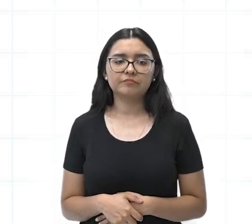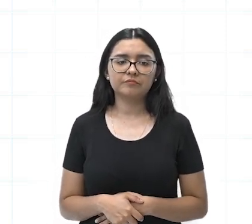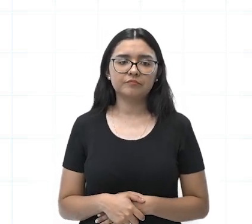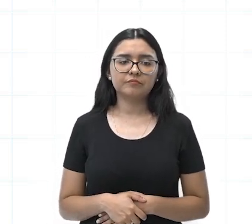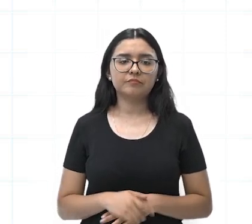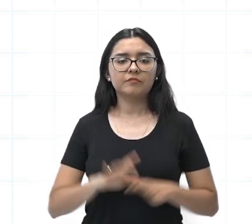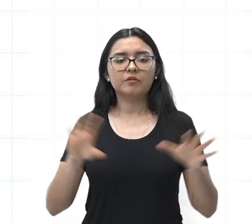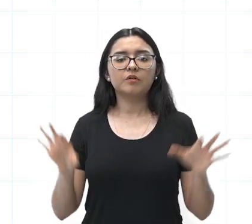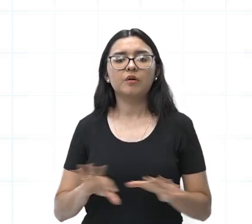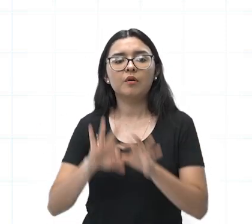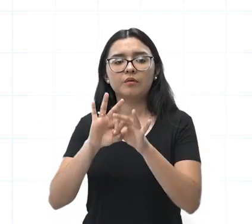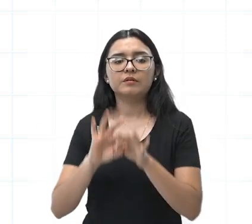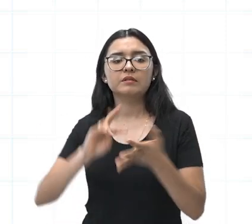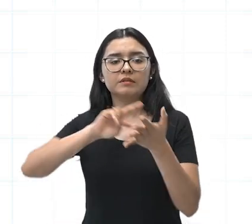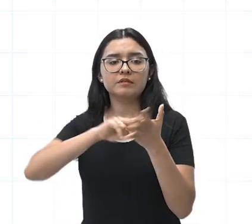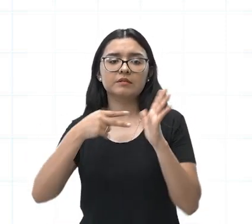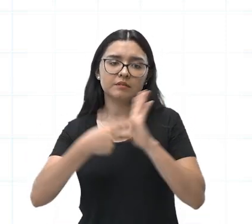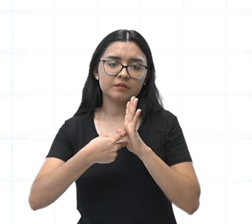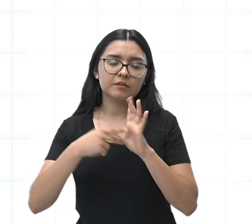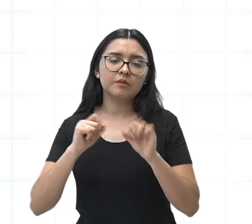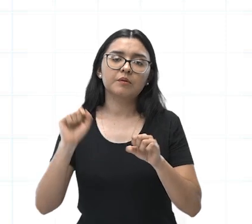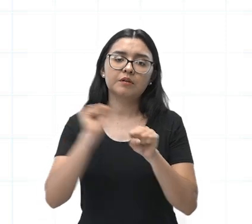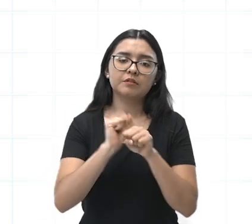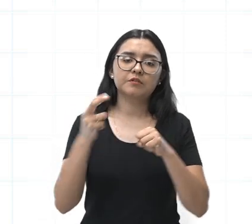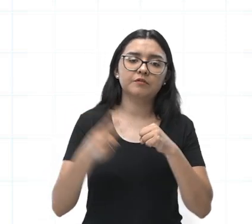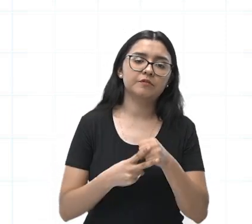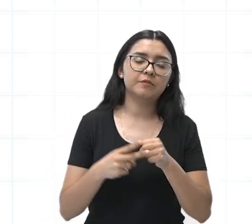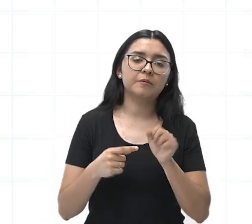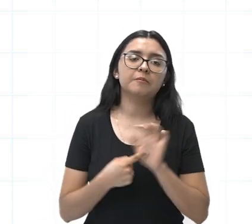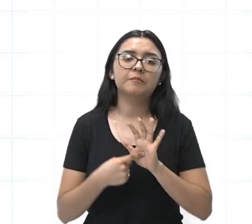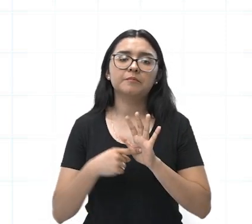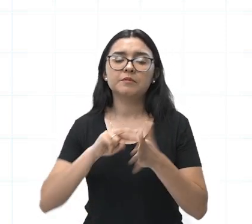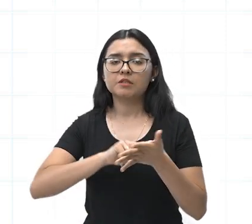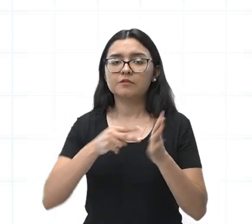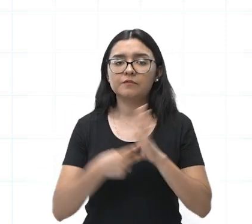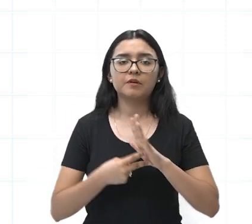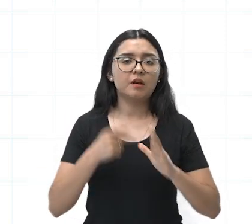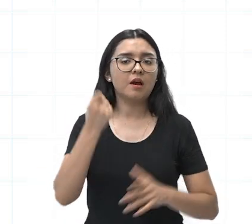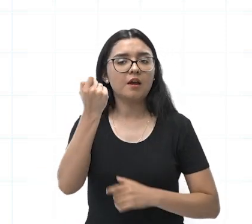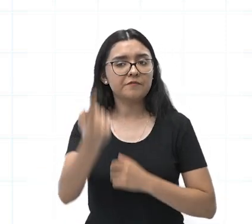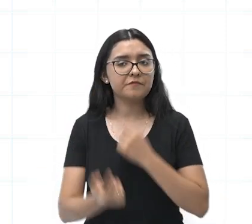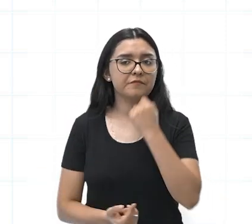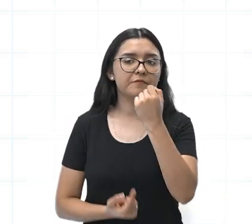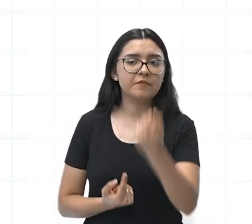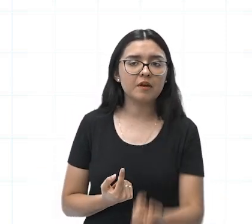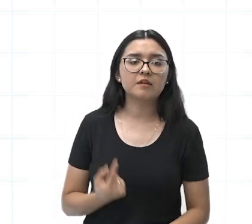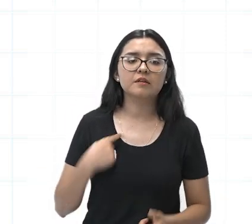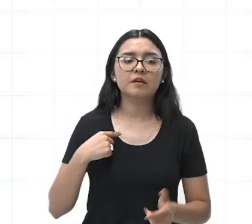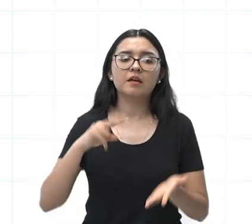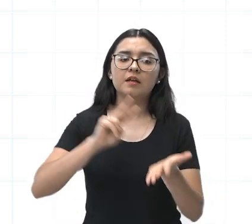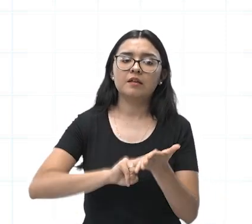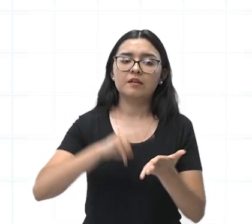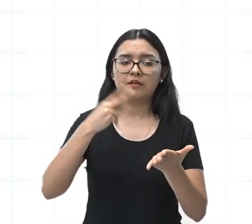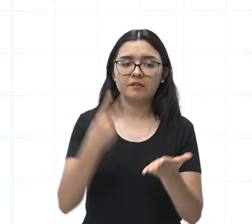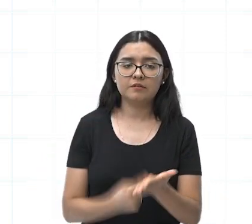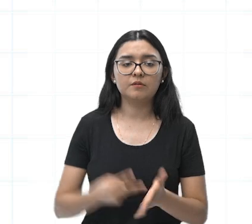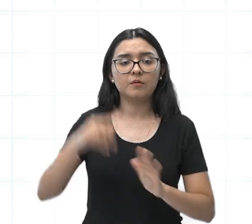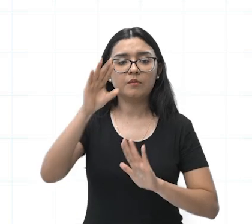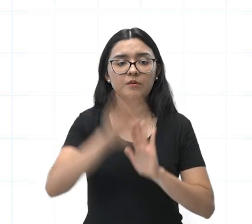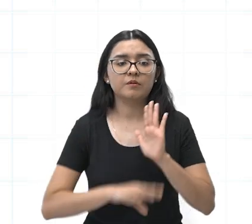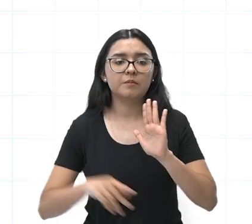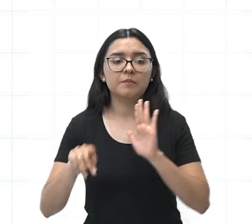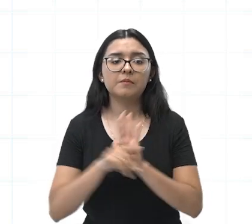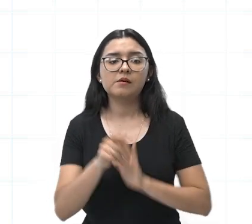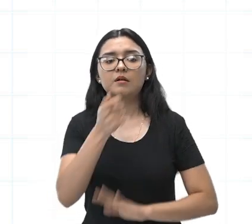ele junto indica, né, esse advérbio que indica algumas vezes, né, às vezes. E a tradução, né, aliás, a definição dele